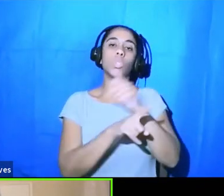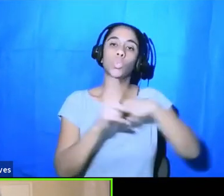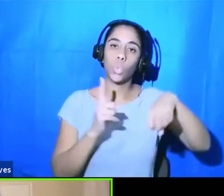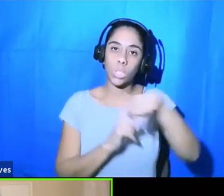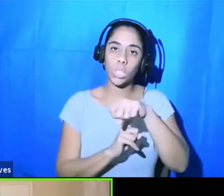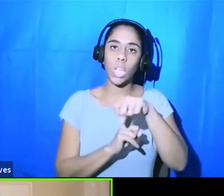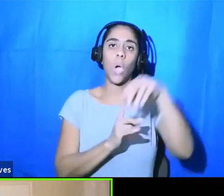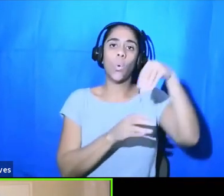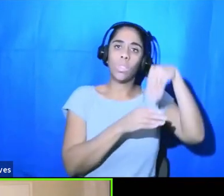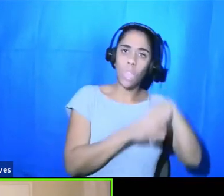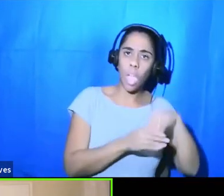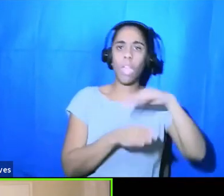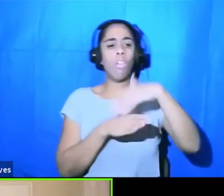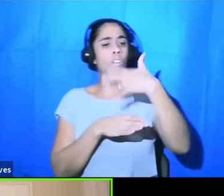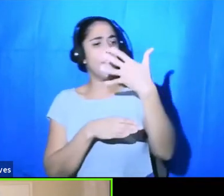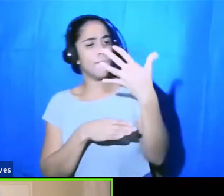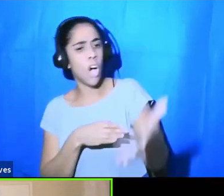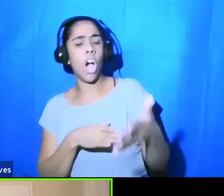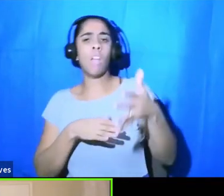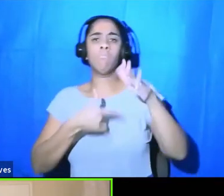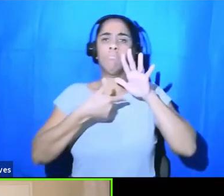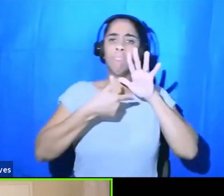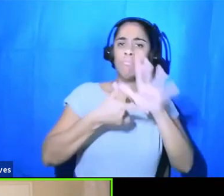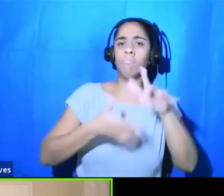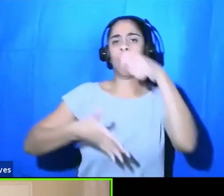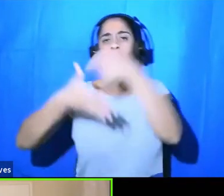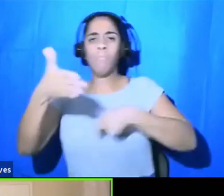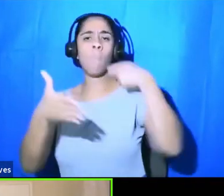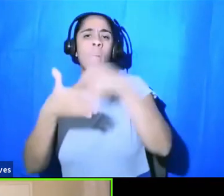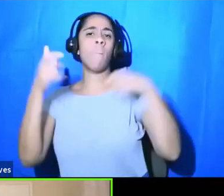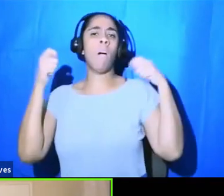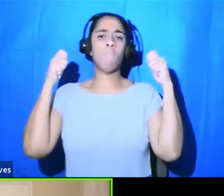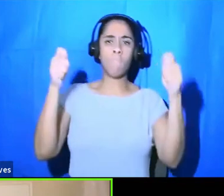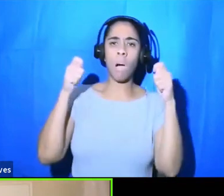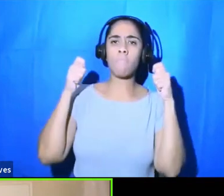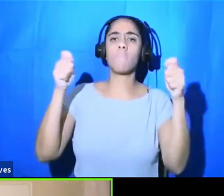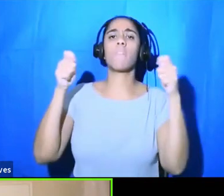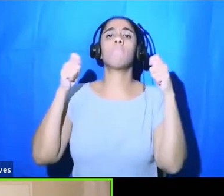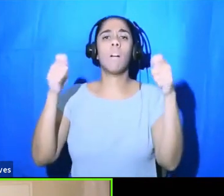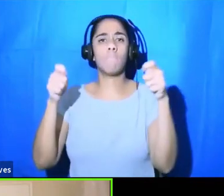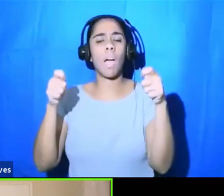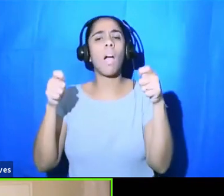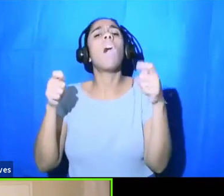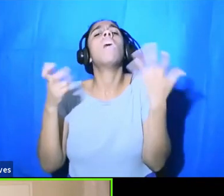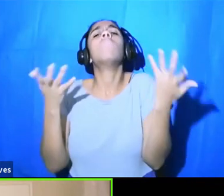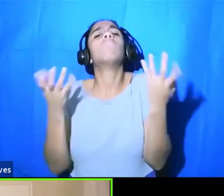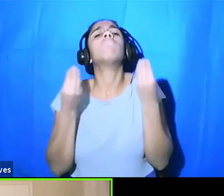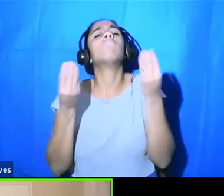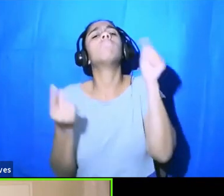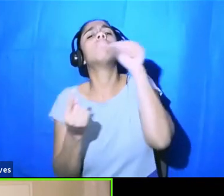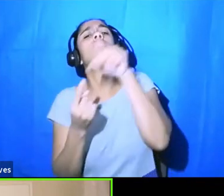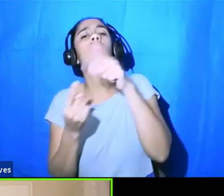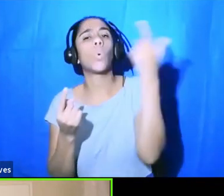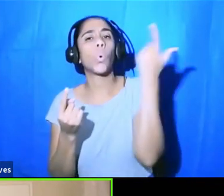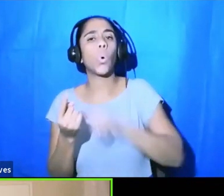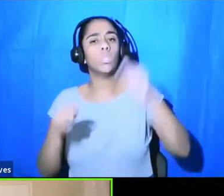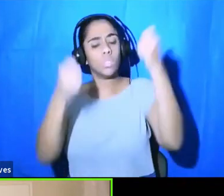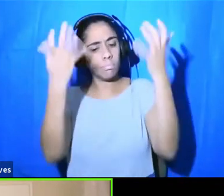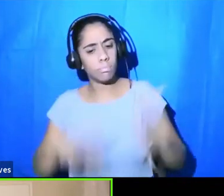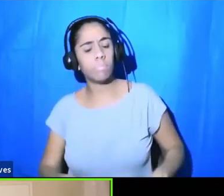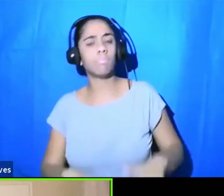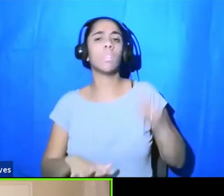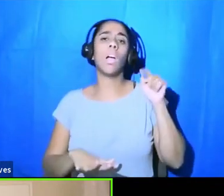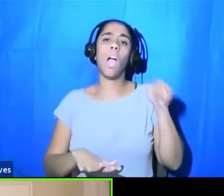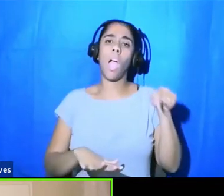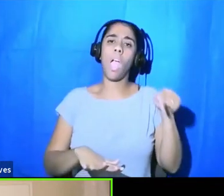possa colocar fim definitivamente à institucionalidade pinochetista, neoliberal, patriarcal, colonial e racista